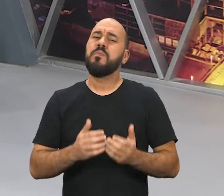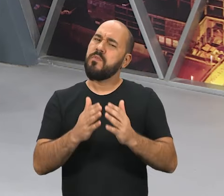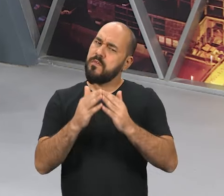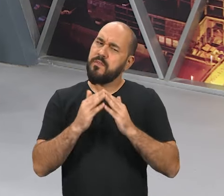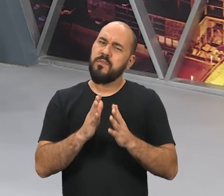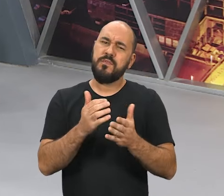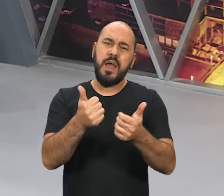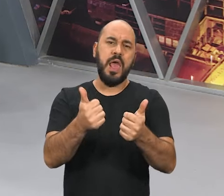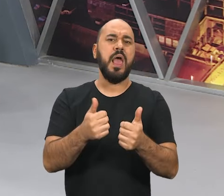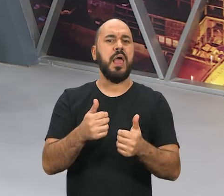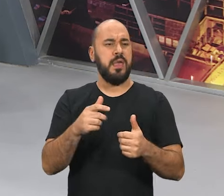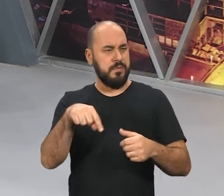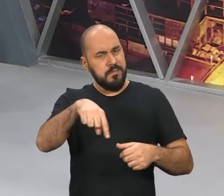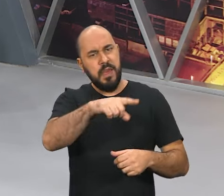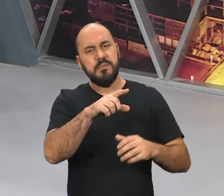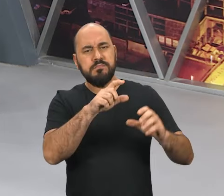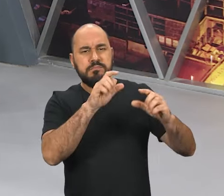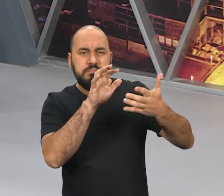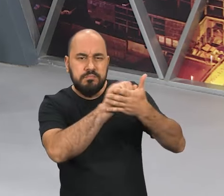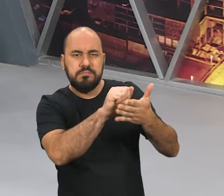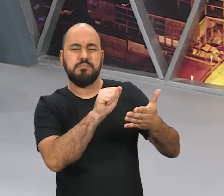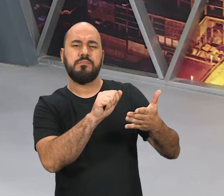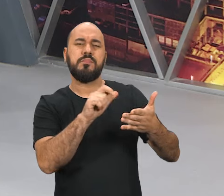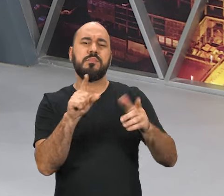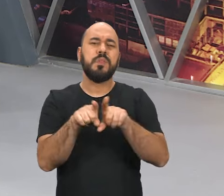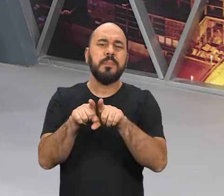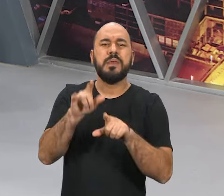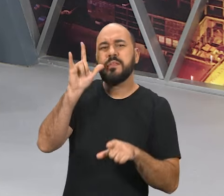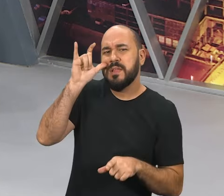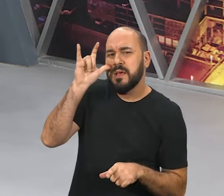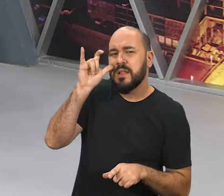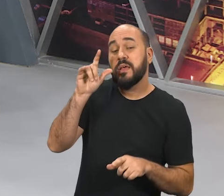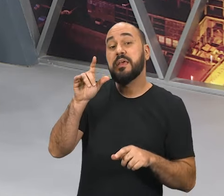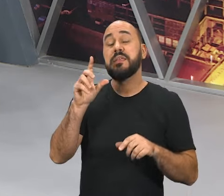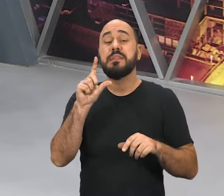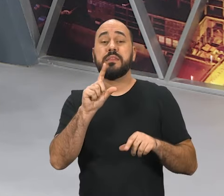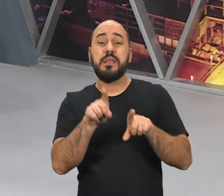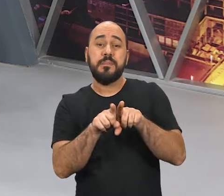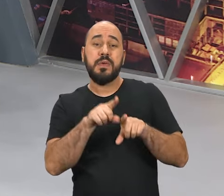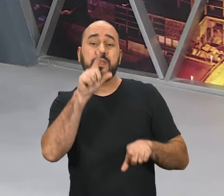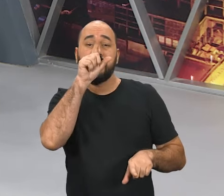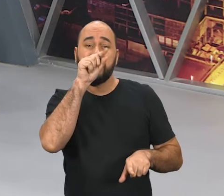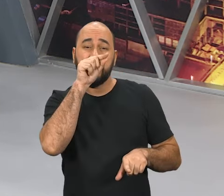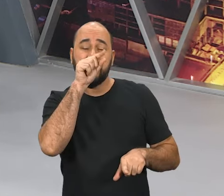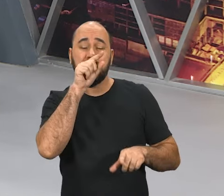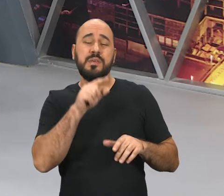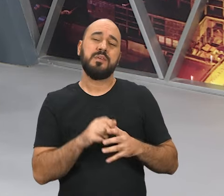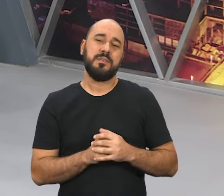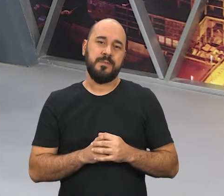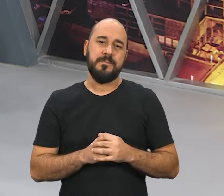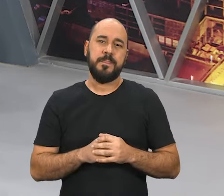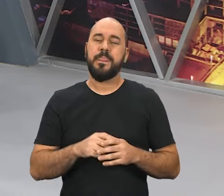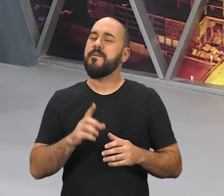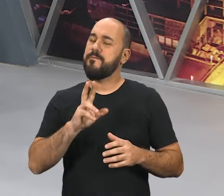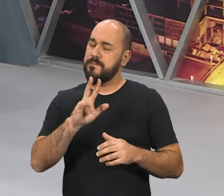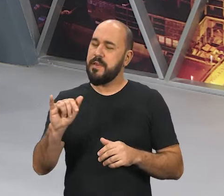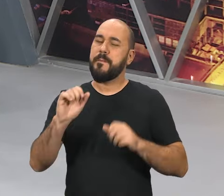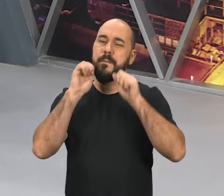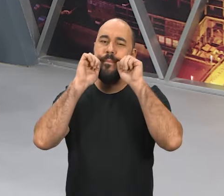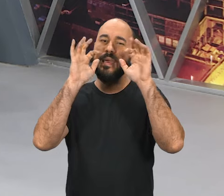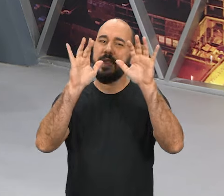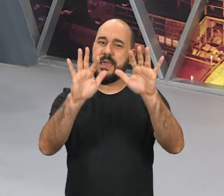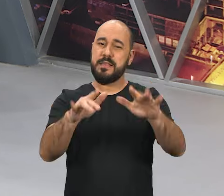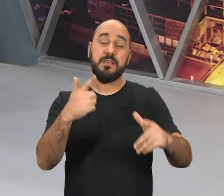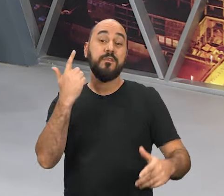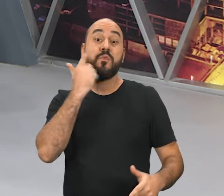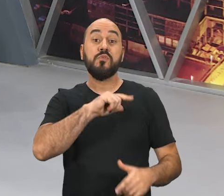favor, siga o Arena no Facebook, no Instagram e também no Twitter. Tenho certeza que vai ser uma bênção para você